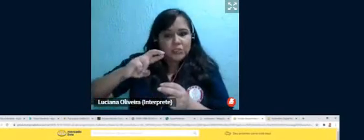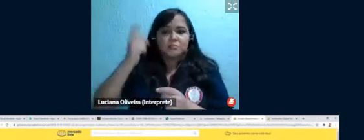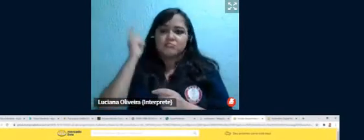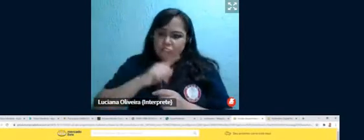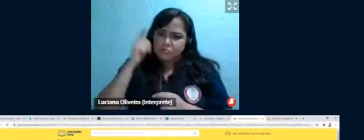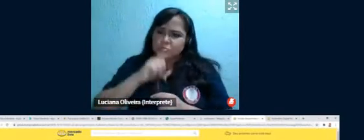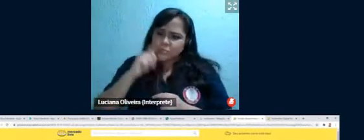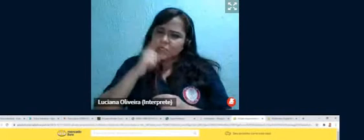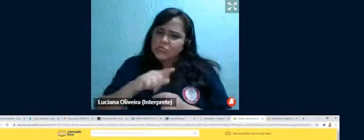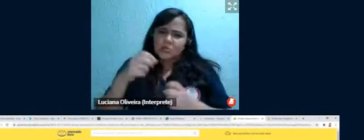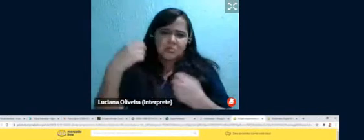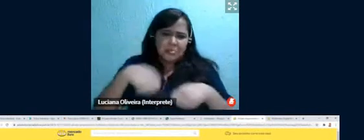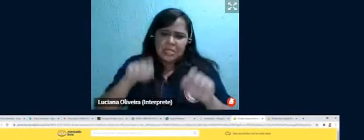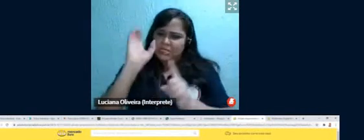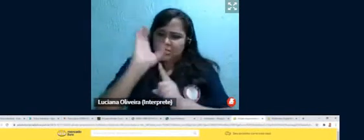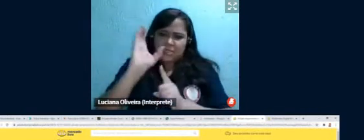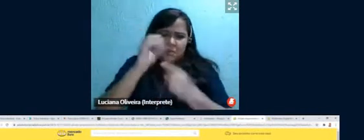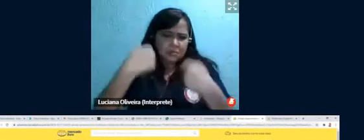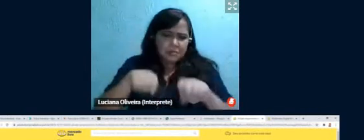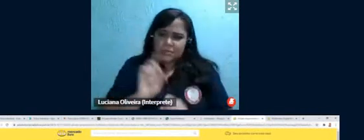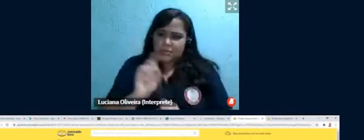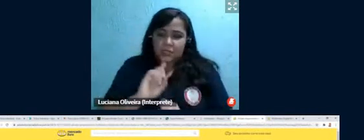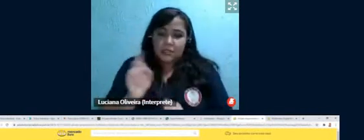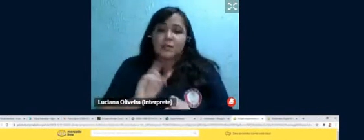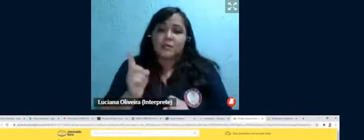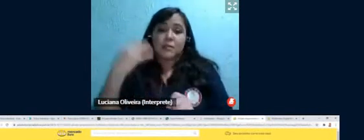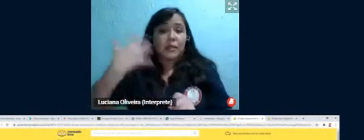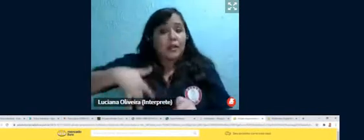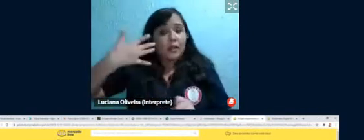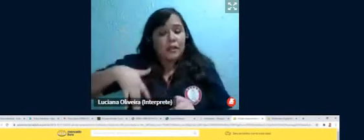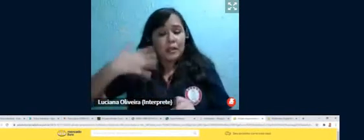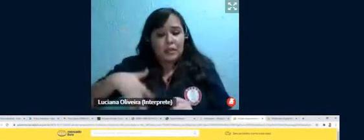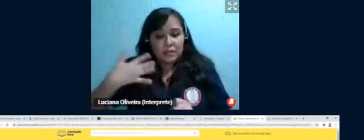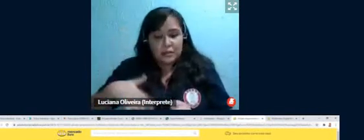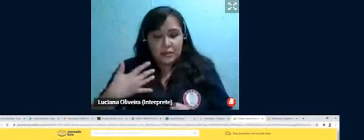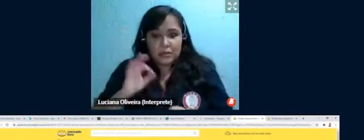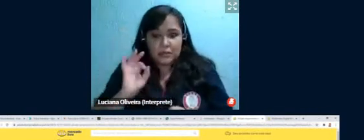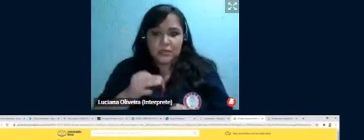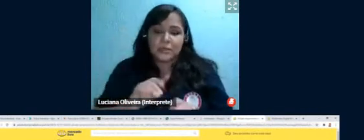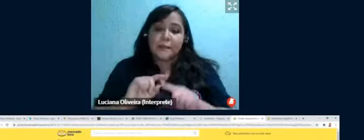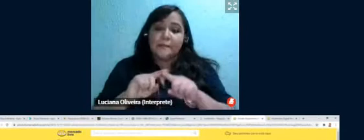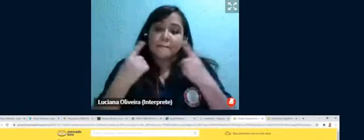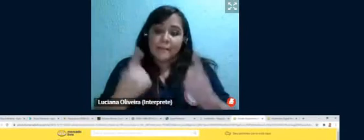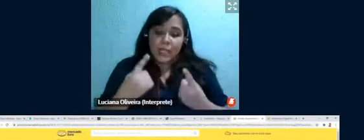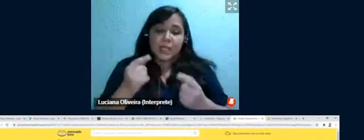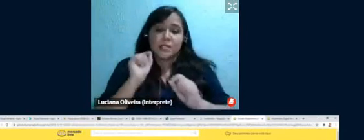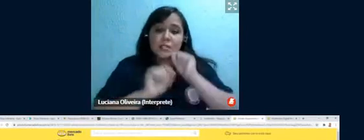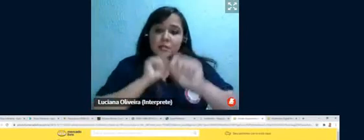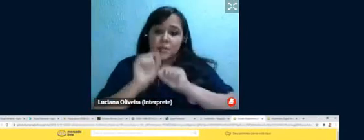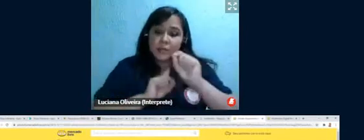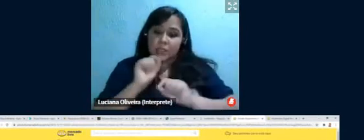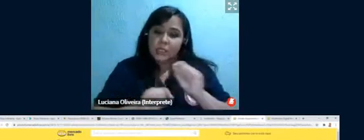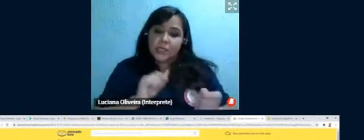caro, normalmente, e ele só funciona em circuitos de corrente alternada. Esse medidor do tipo